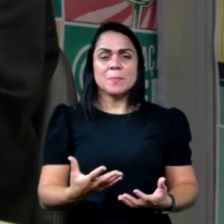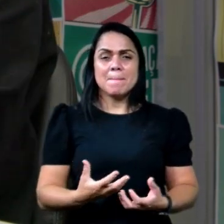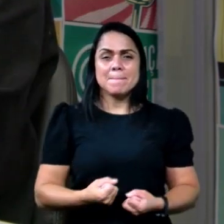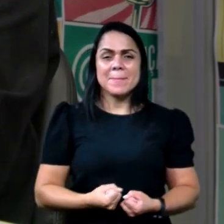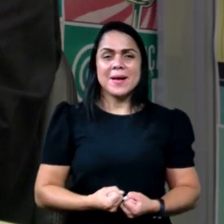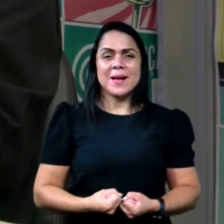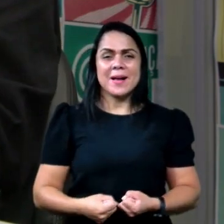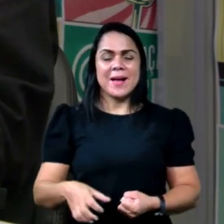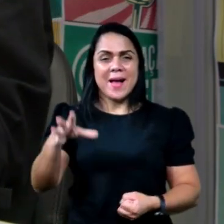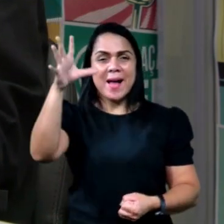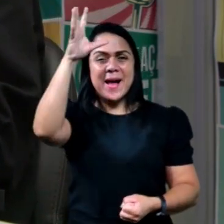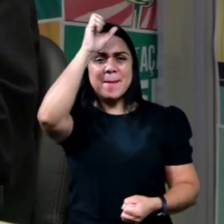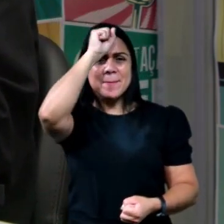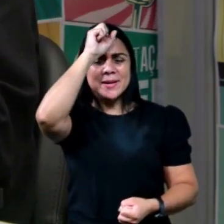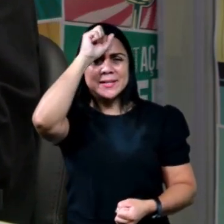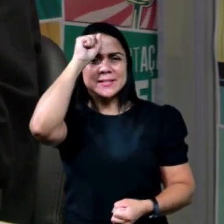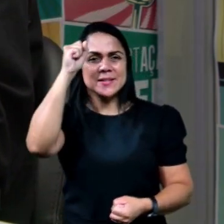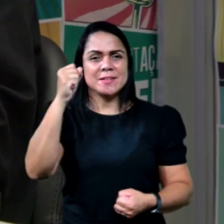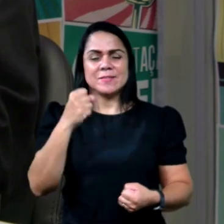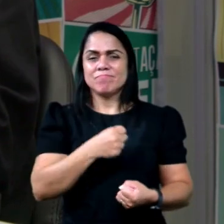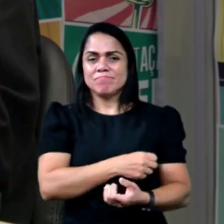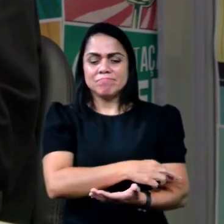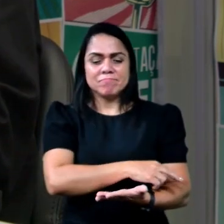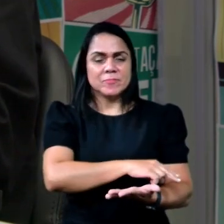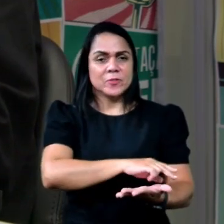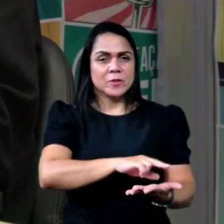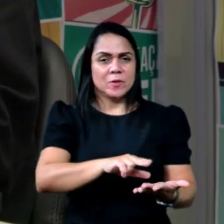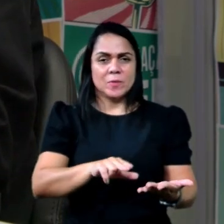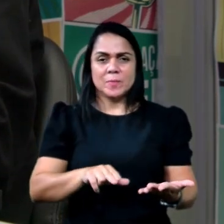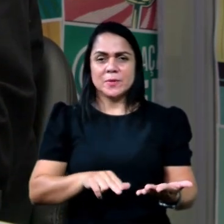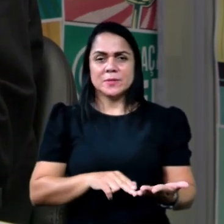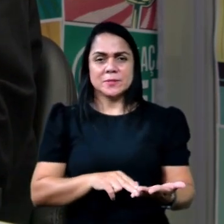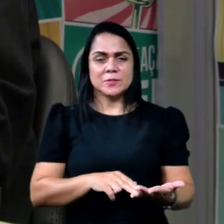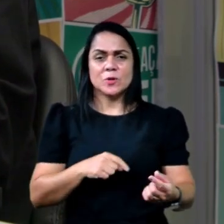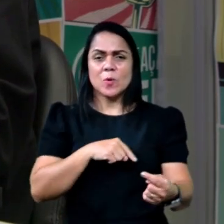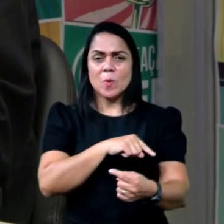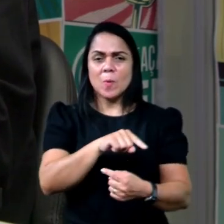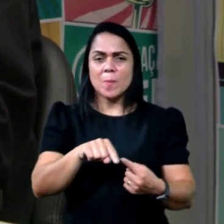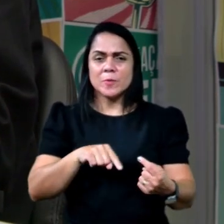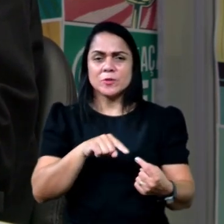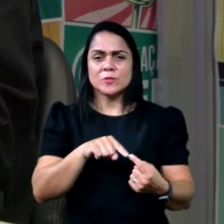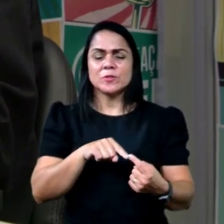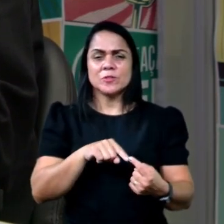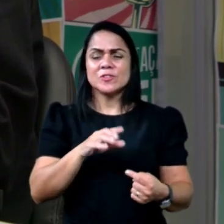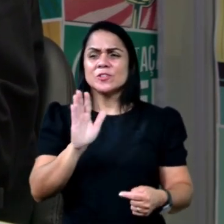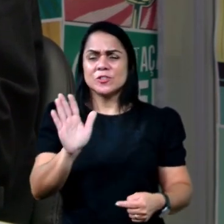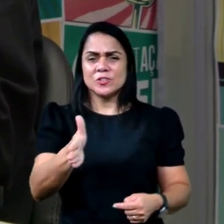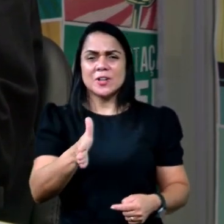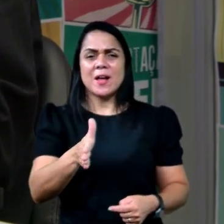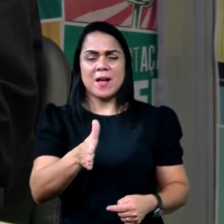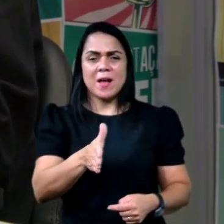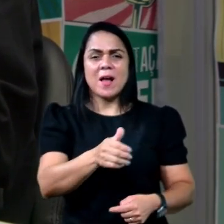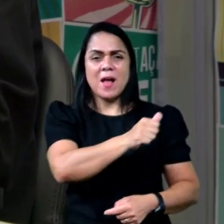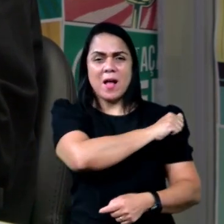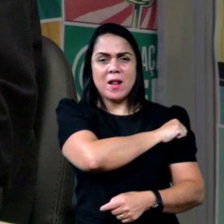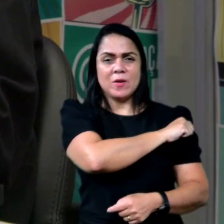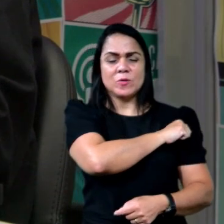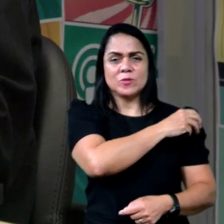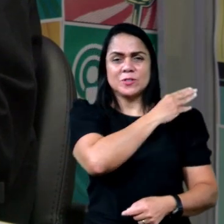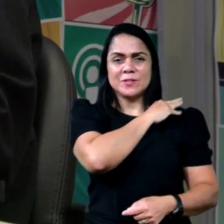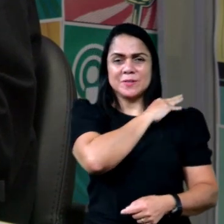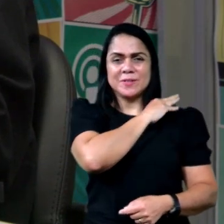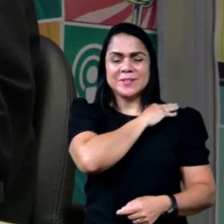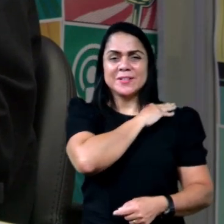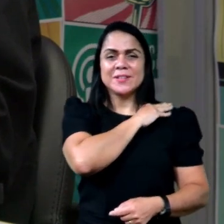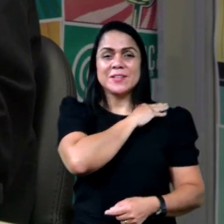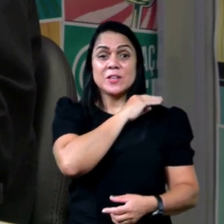por diversas formas, objetivos. Eu já tive aluno do ensino médio, tem sempre, que fala, eu